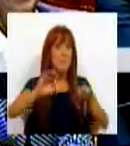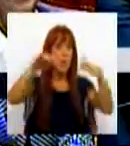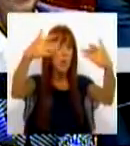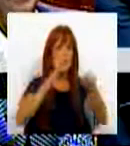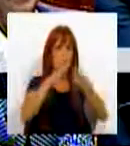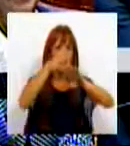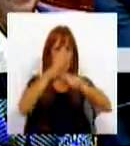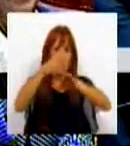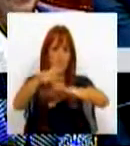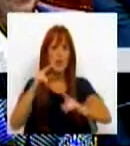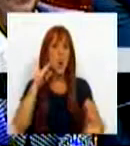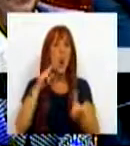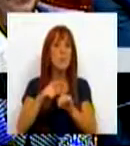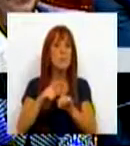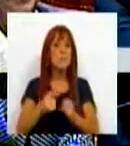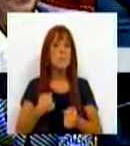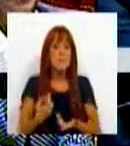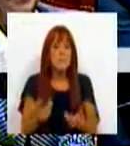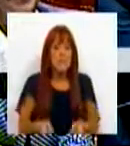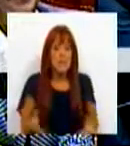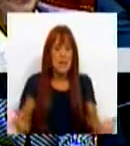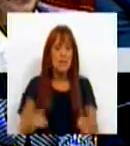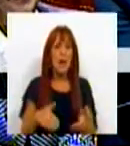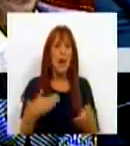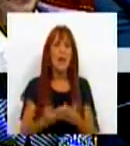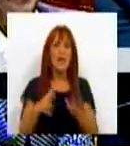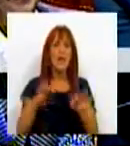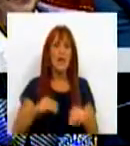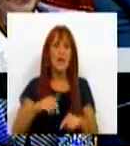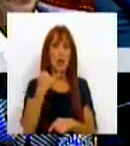de intervenção. E o objetivo que temos de ter é até ao final